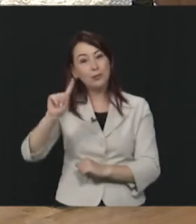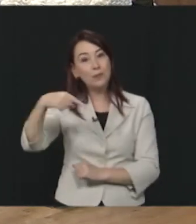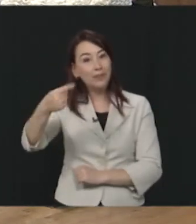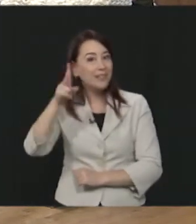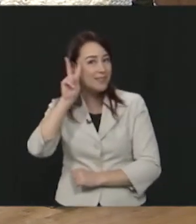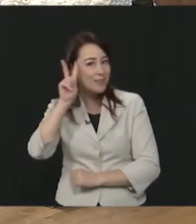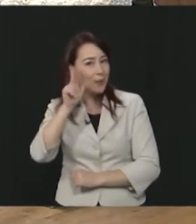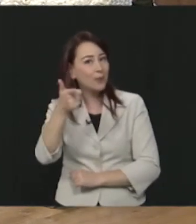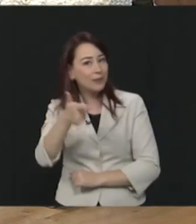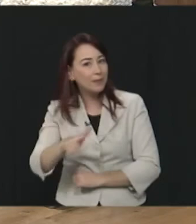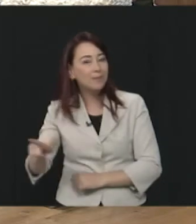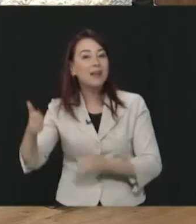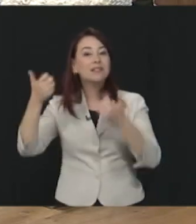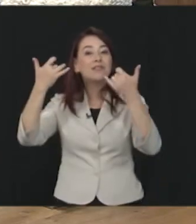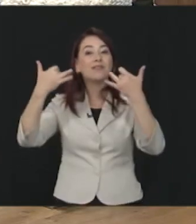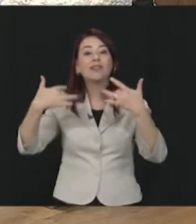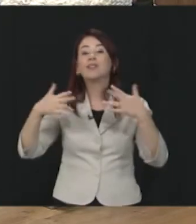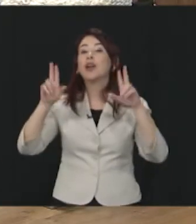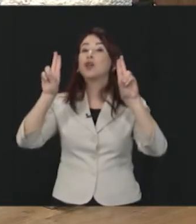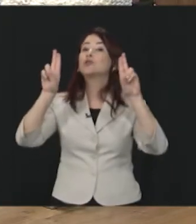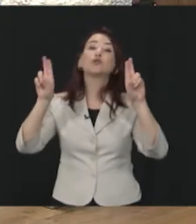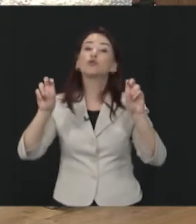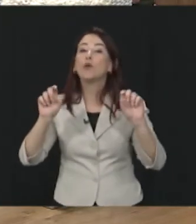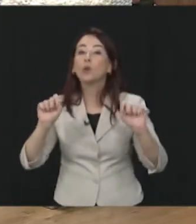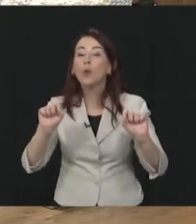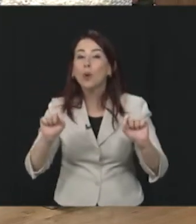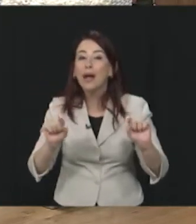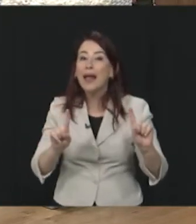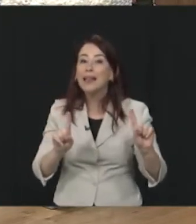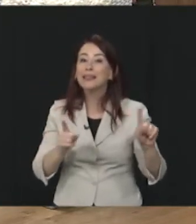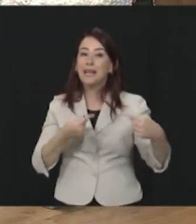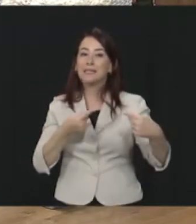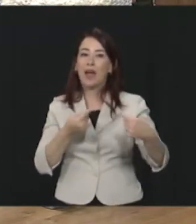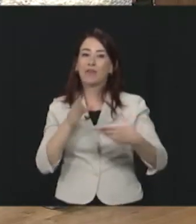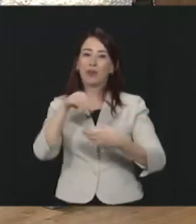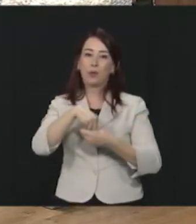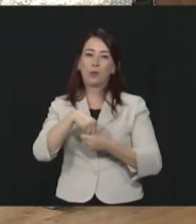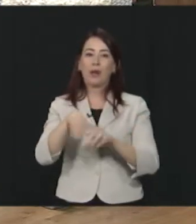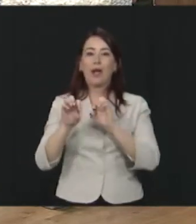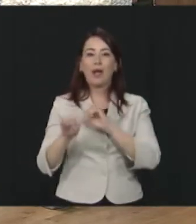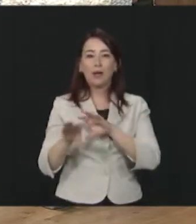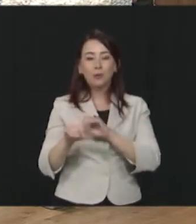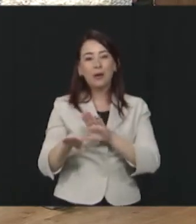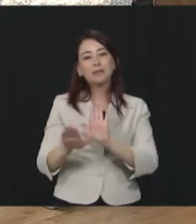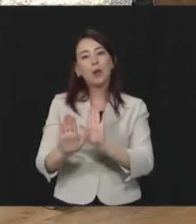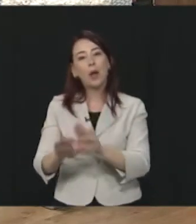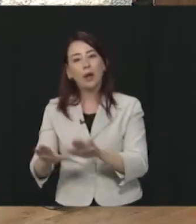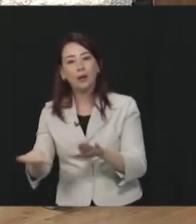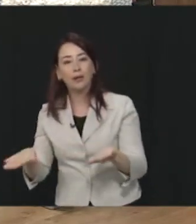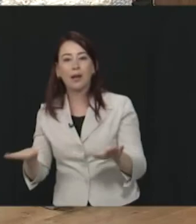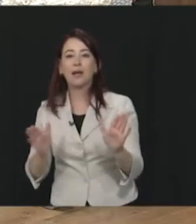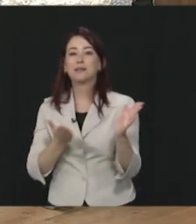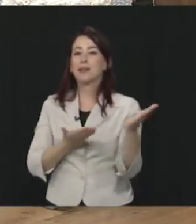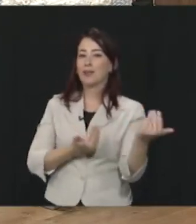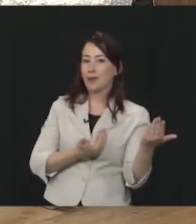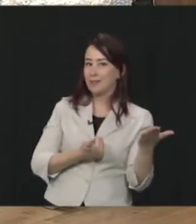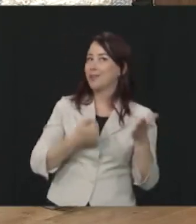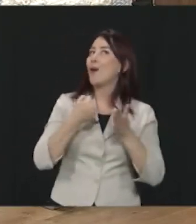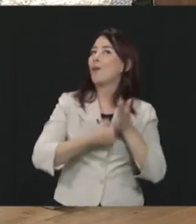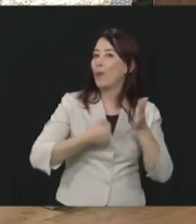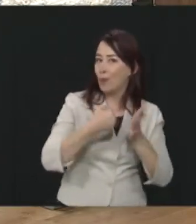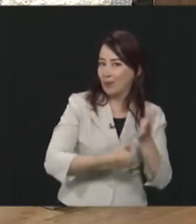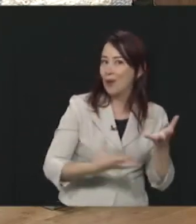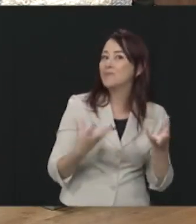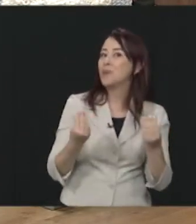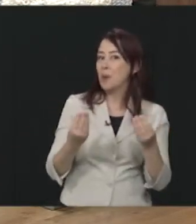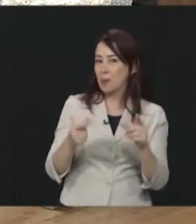de volta falando sobre os desafios da educação de crianças e adolescentes. A luta é grande também, hein?